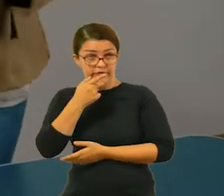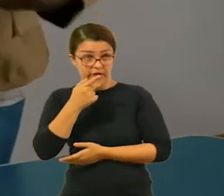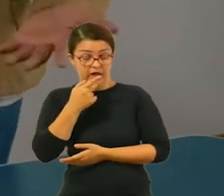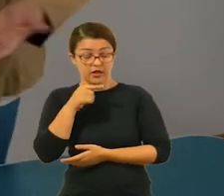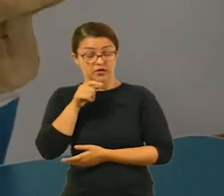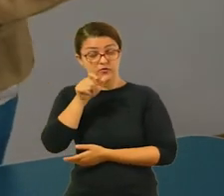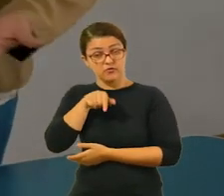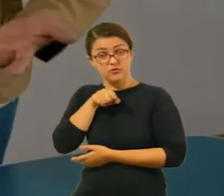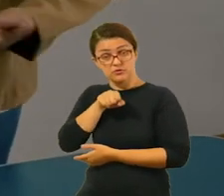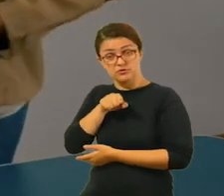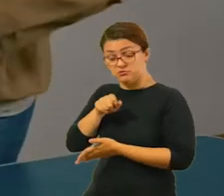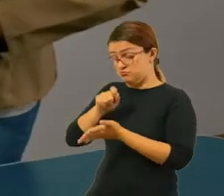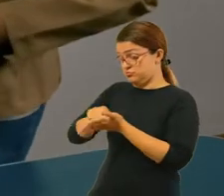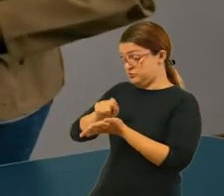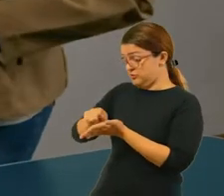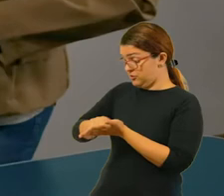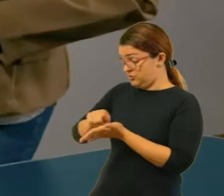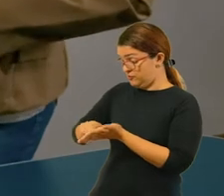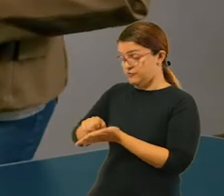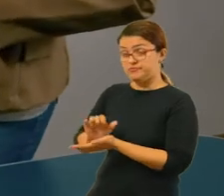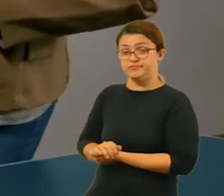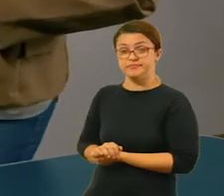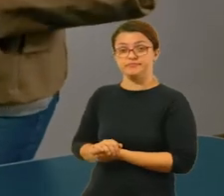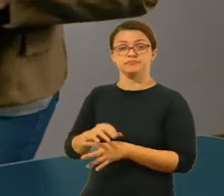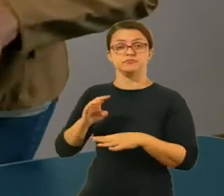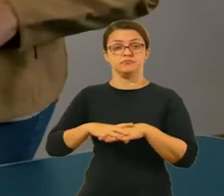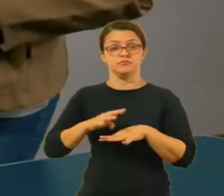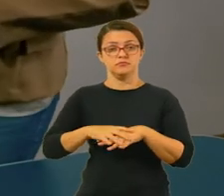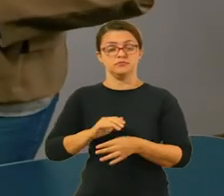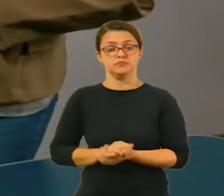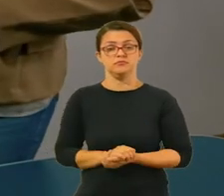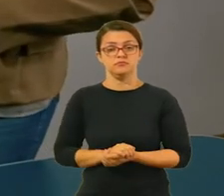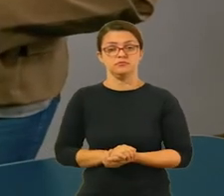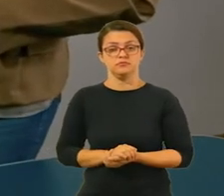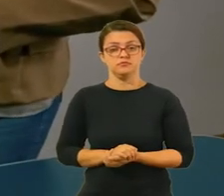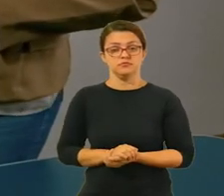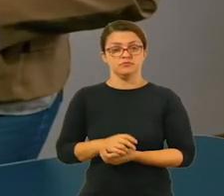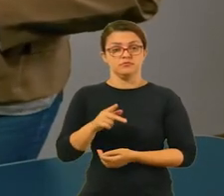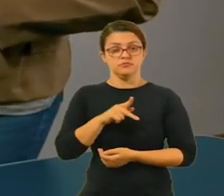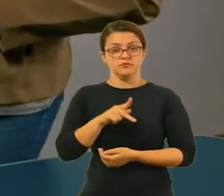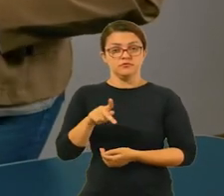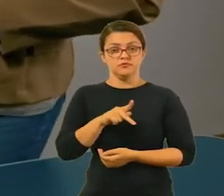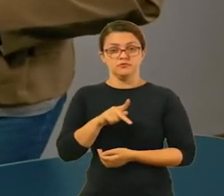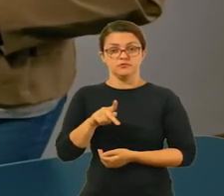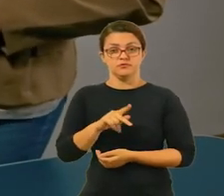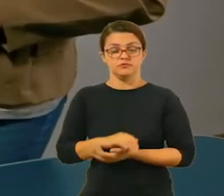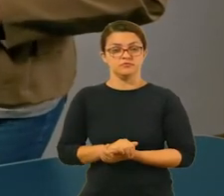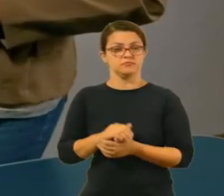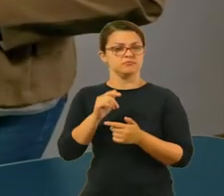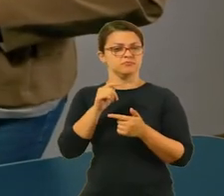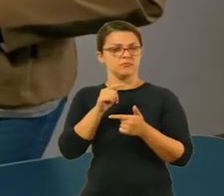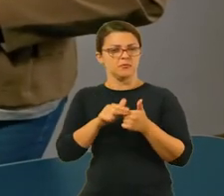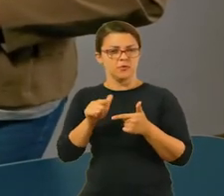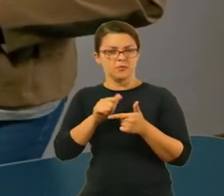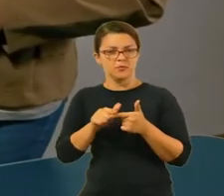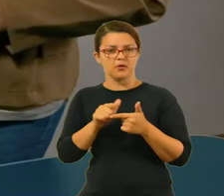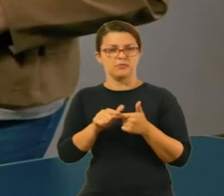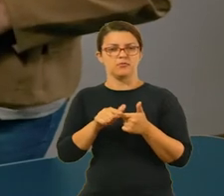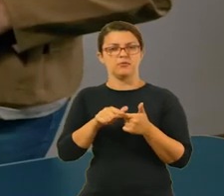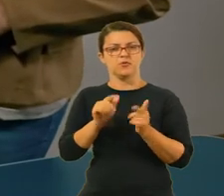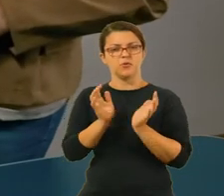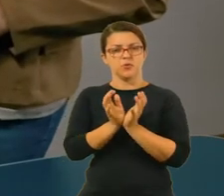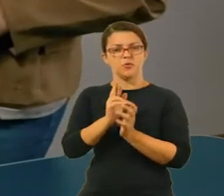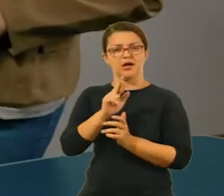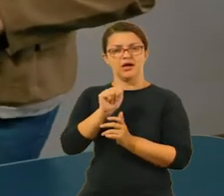função de escriba, que é aquele que escreve. Para matemática, Matemática, o professor está propondo problemas